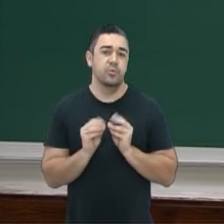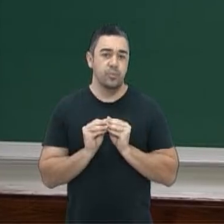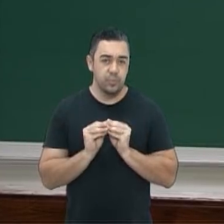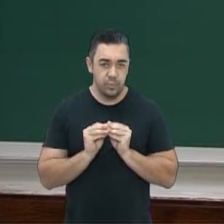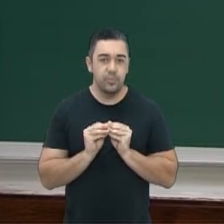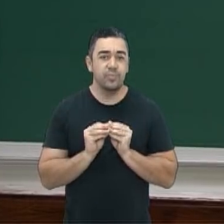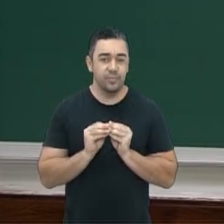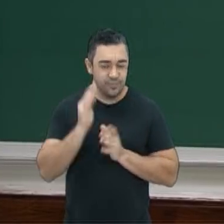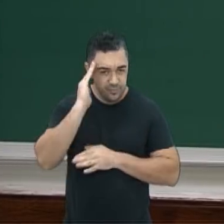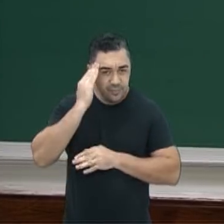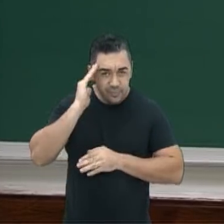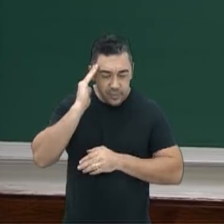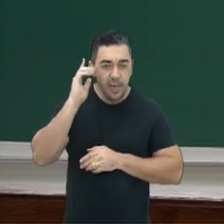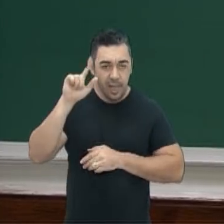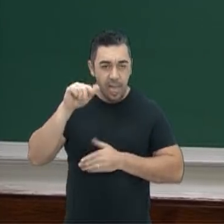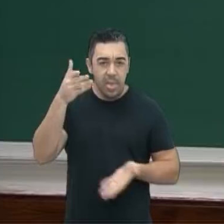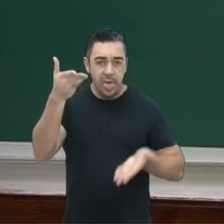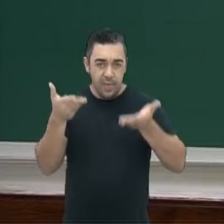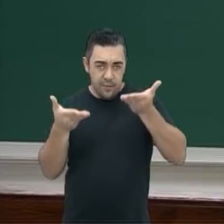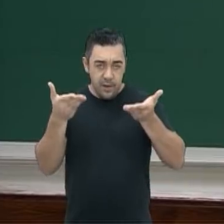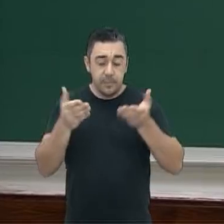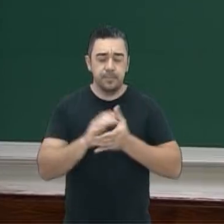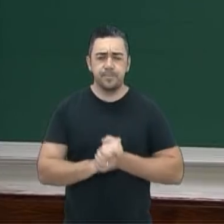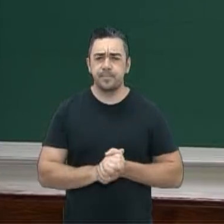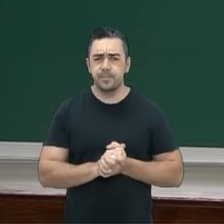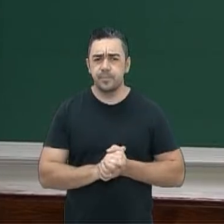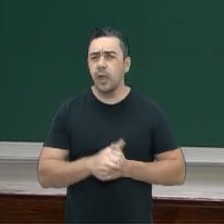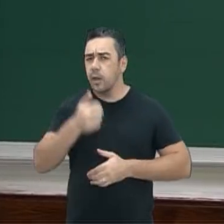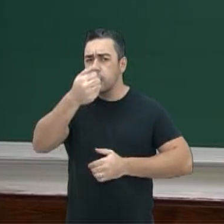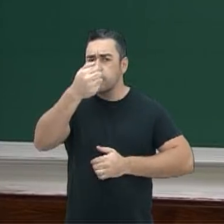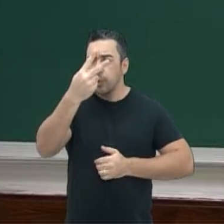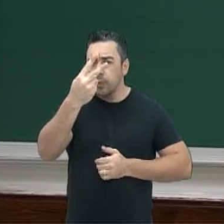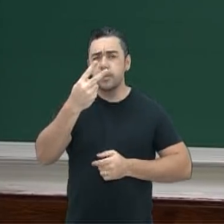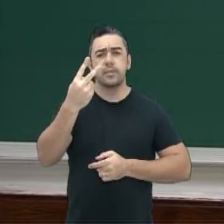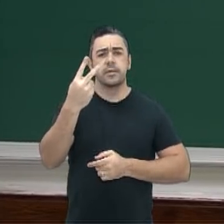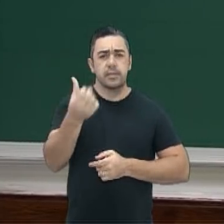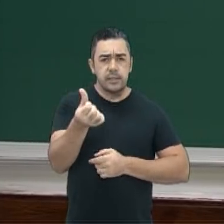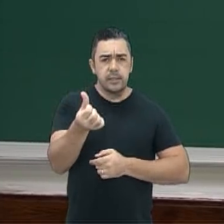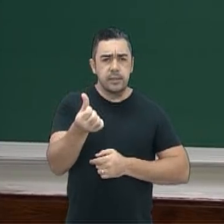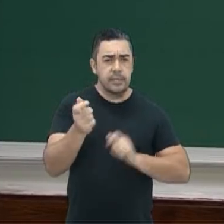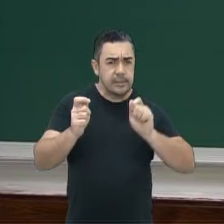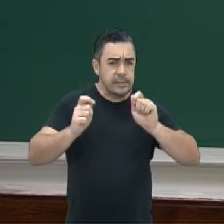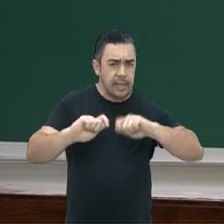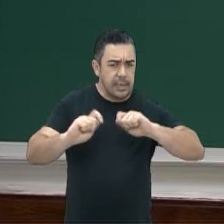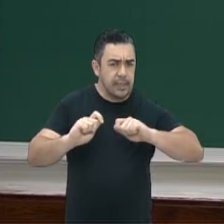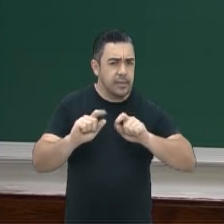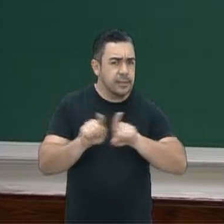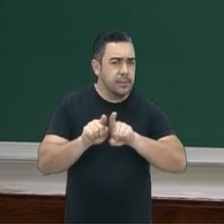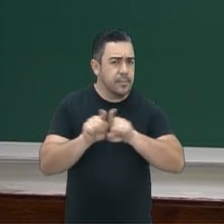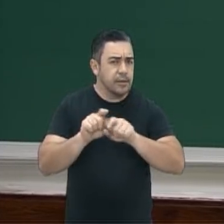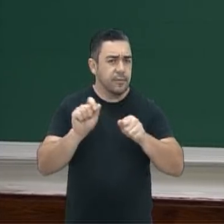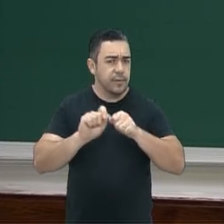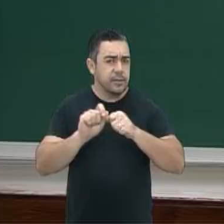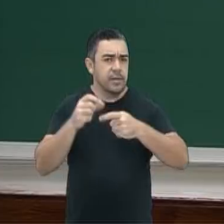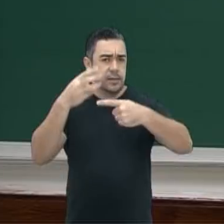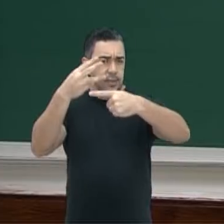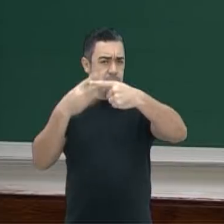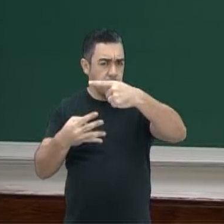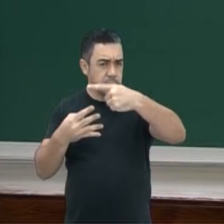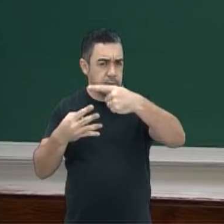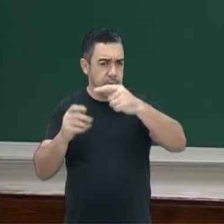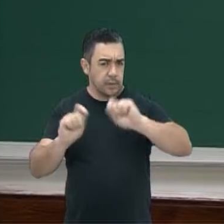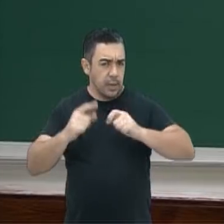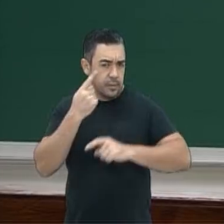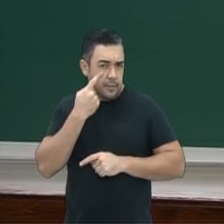simplificado. Então, são equivalentes. E o 12 e o 16, eu consigo chegar na equivalência de 3/4?